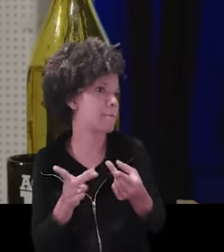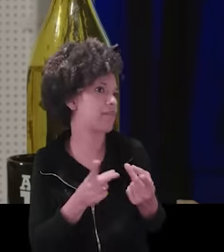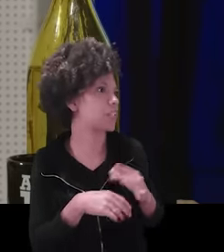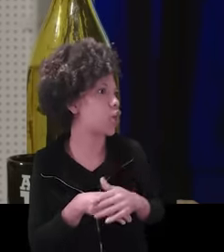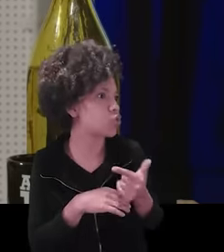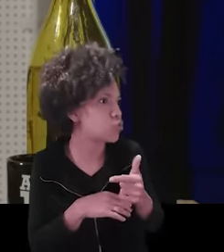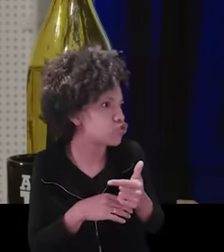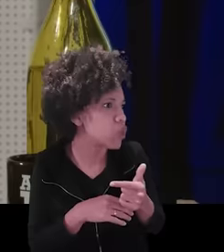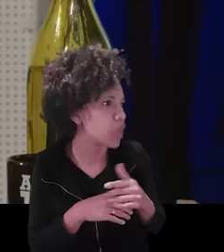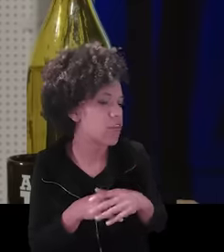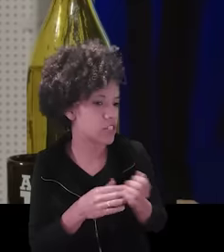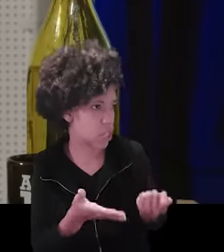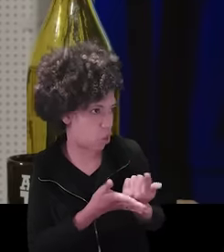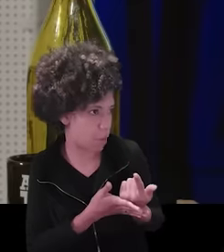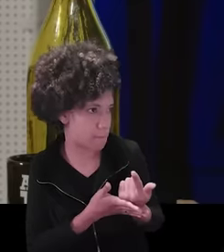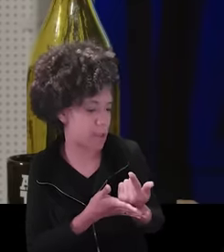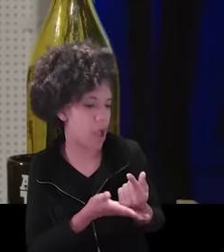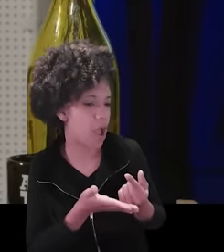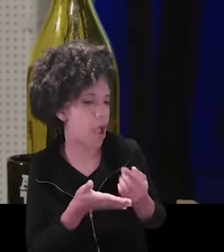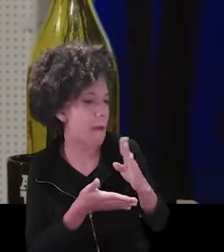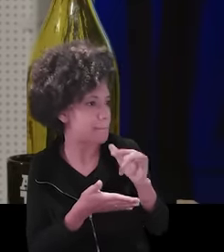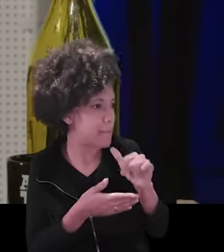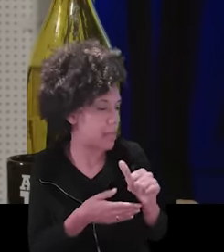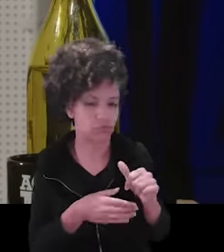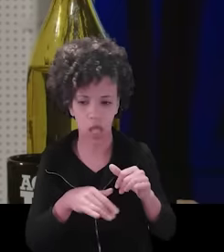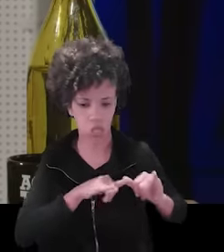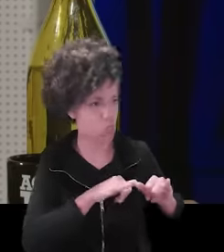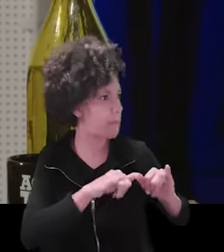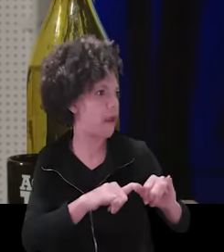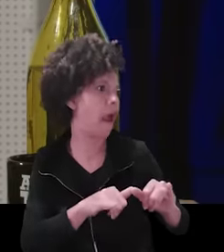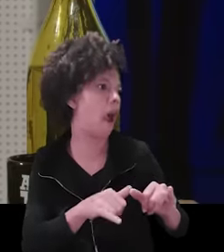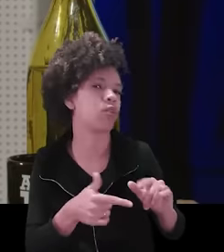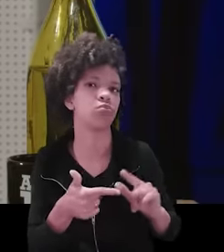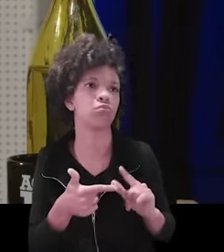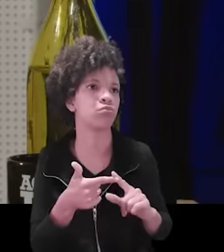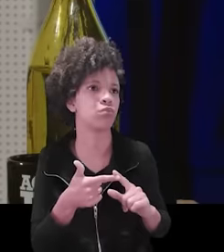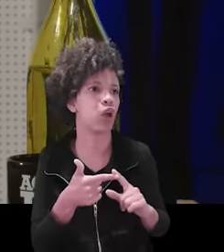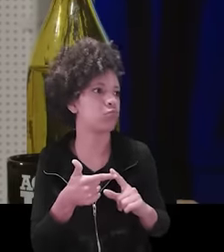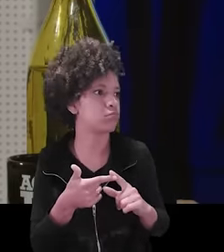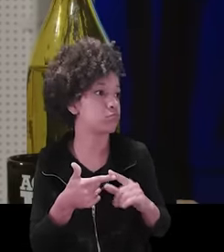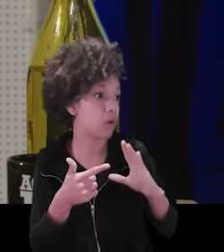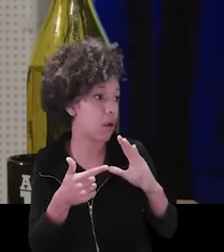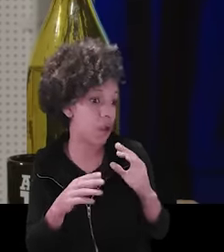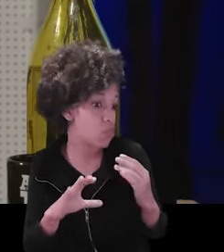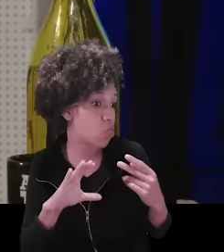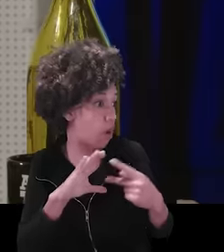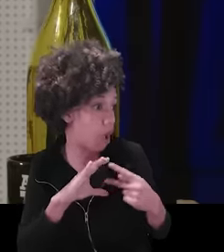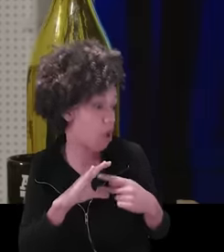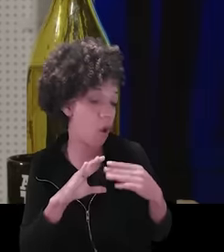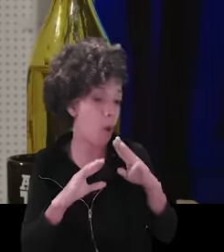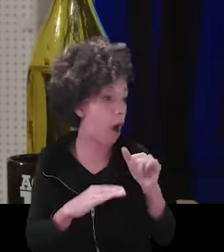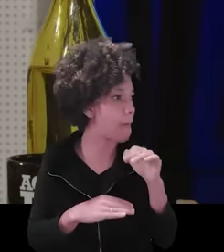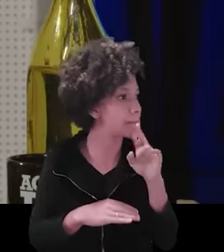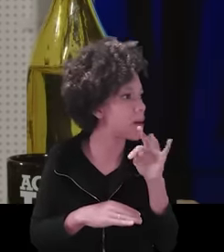arma para vender não tinha munição que você compra munição no Walmart no mercado não tinha mais porque os América acabou